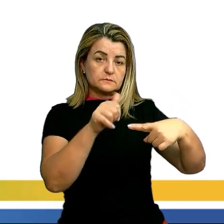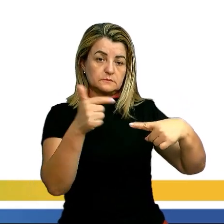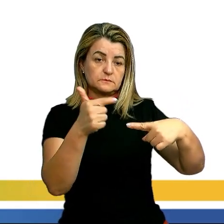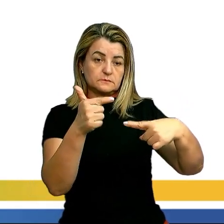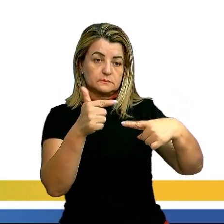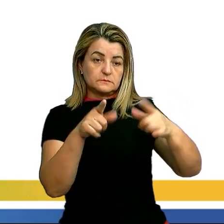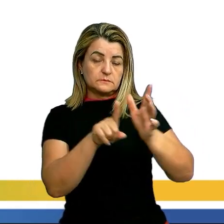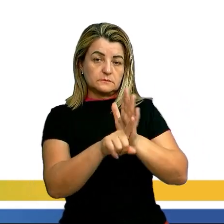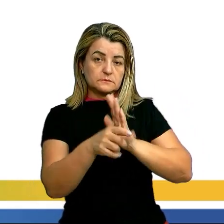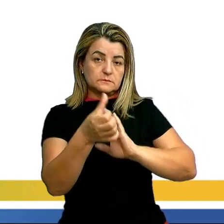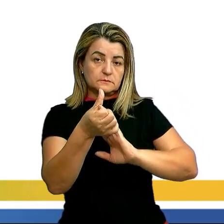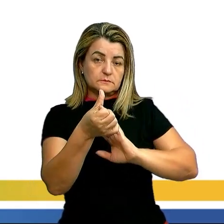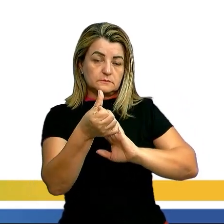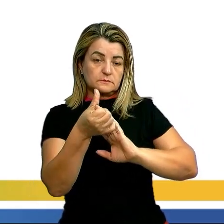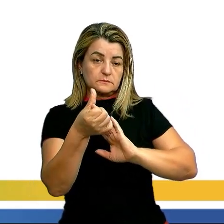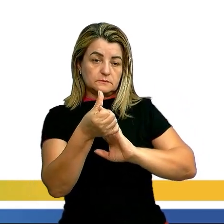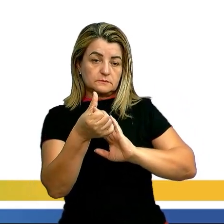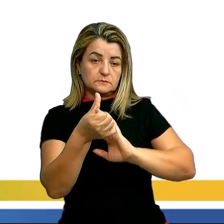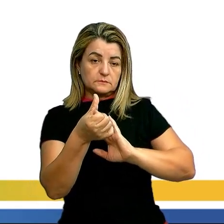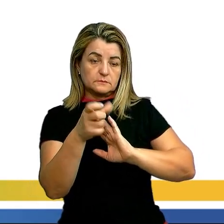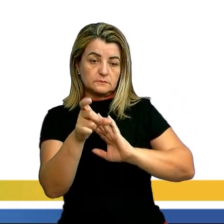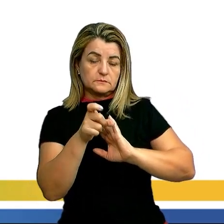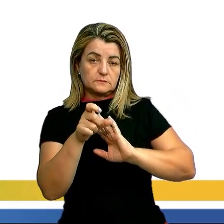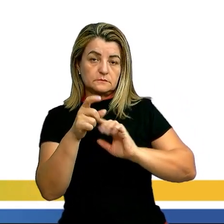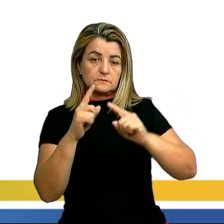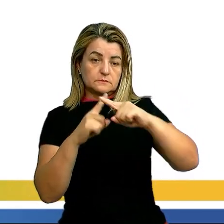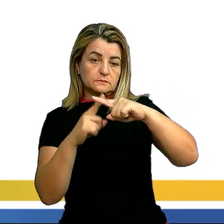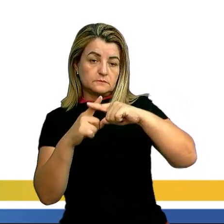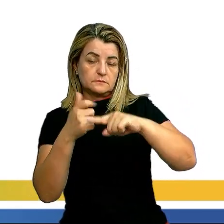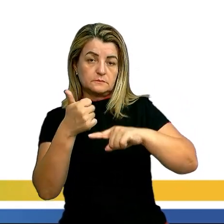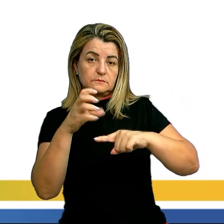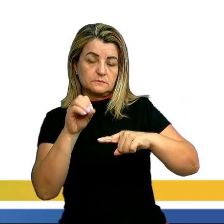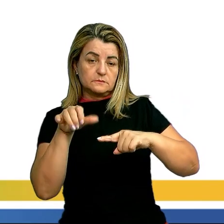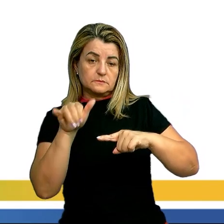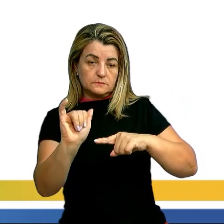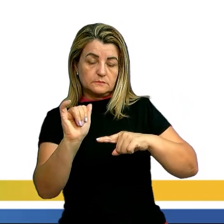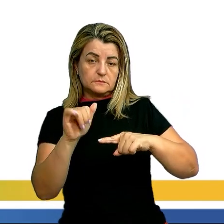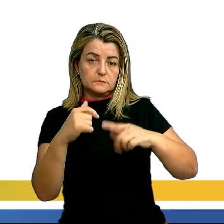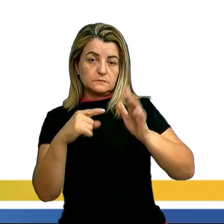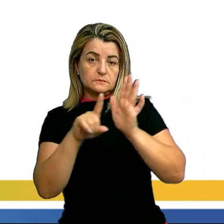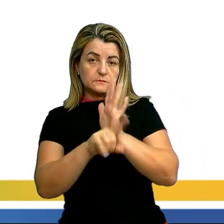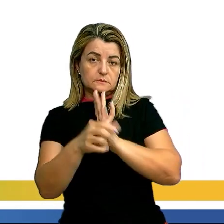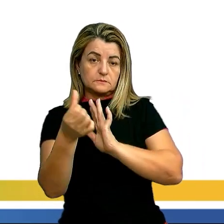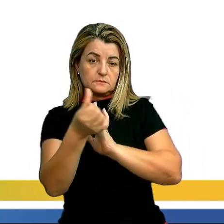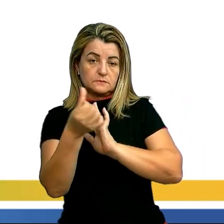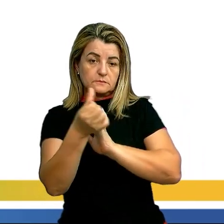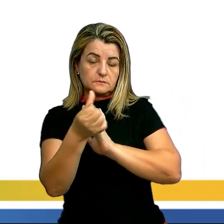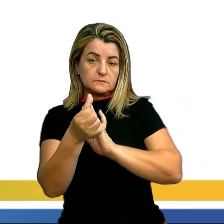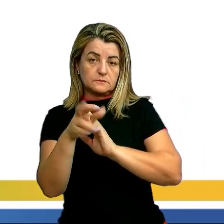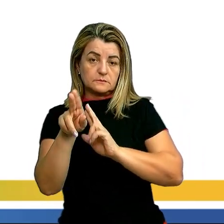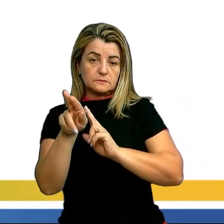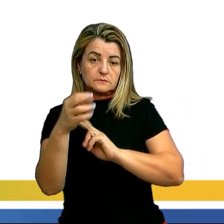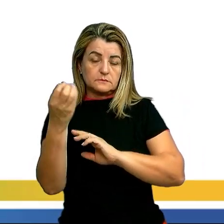menos 66 igual a zero. Nós vamos ter da seguinte maneira. Eu simplesmente